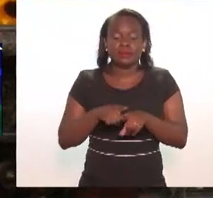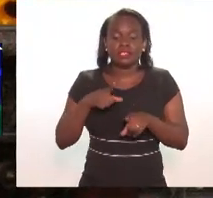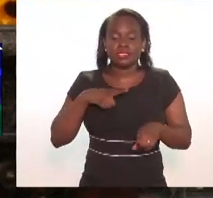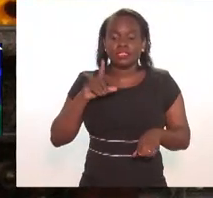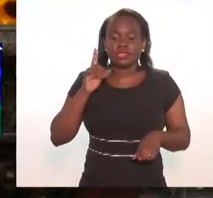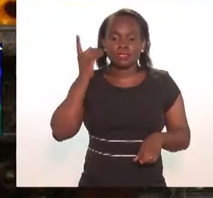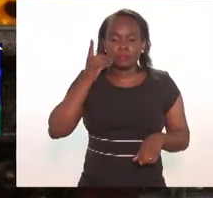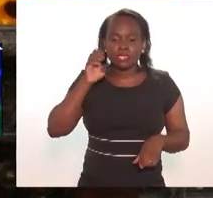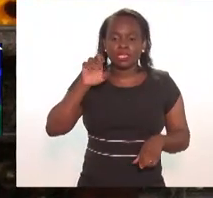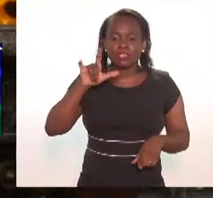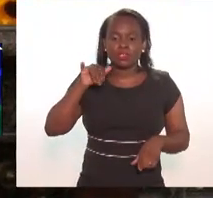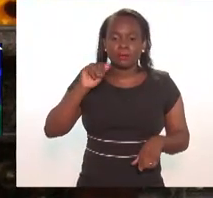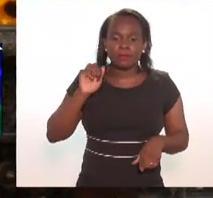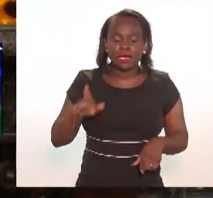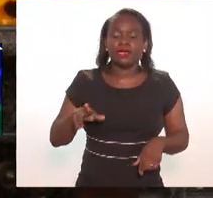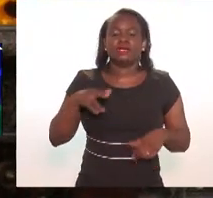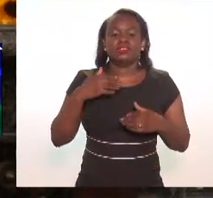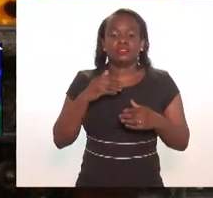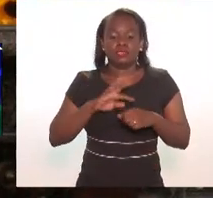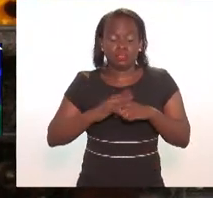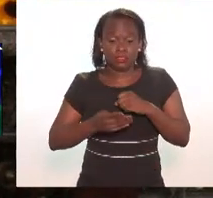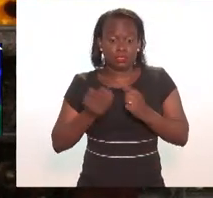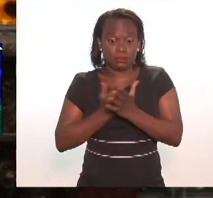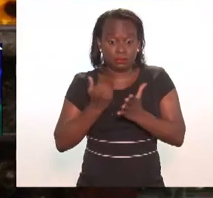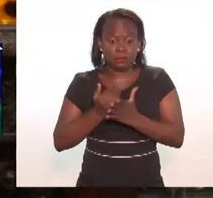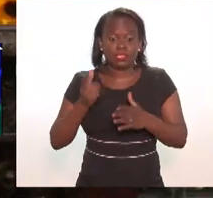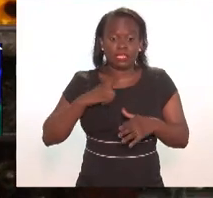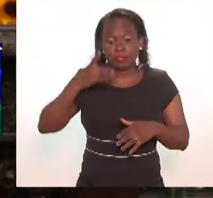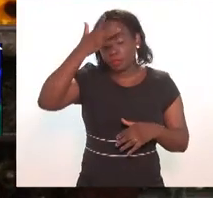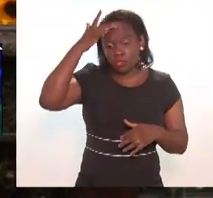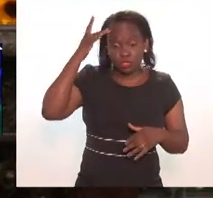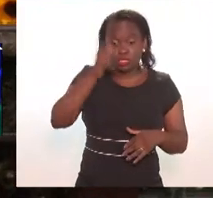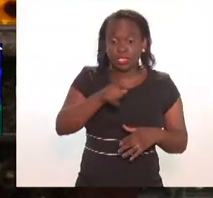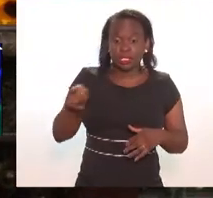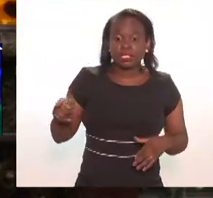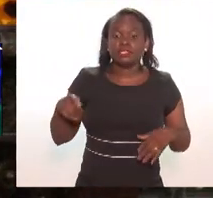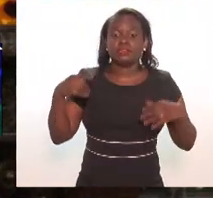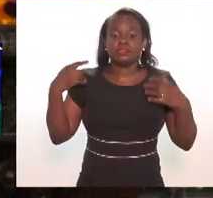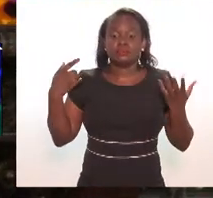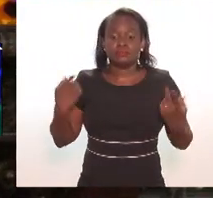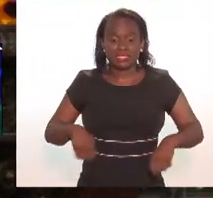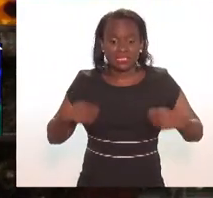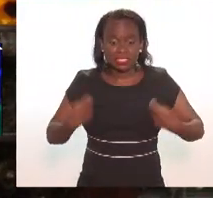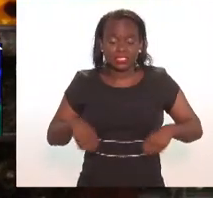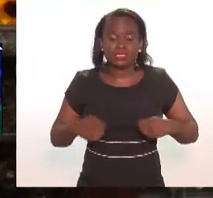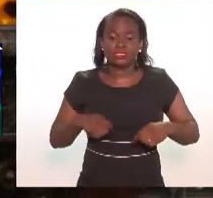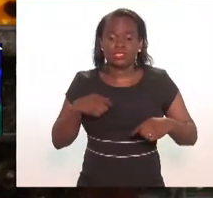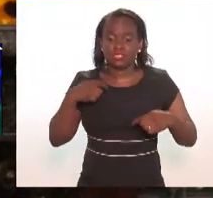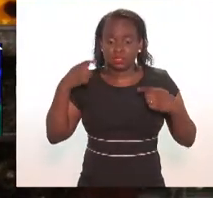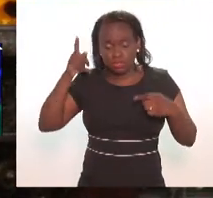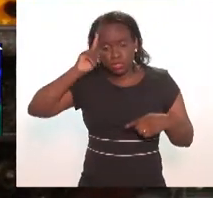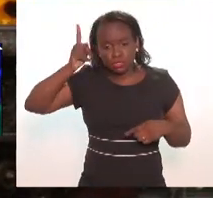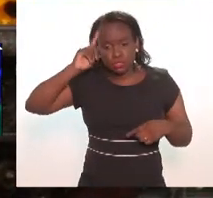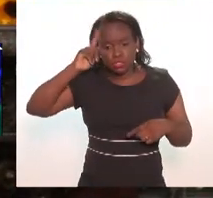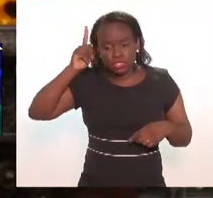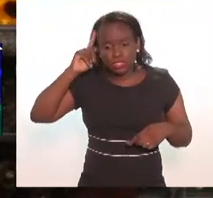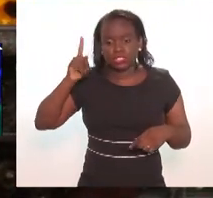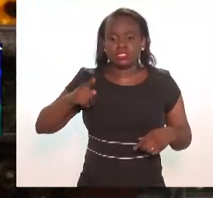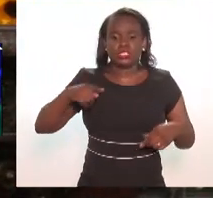Eliomar Coelho, nós temos essas pessoas que precisam combater dia a dia